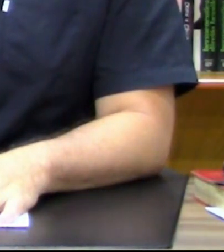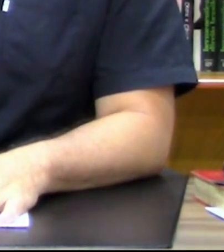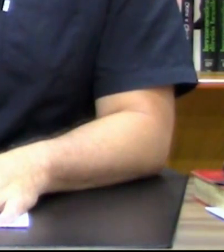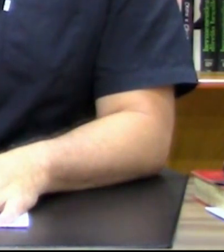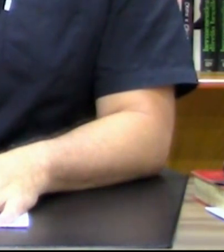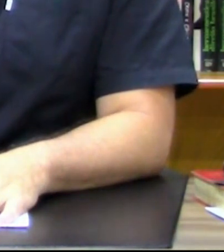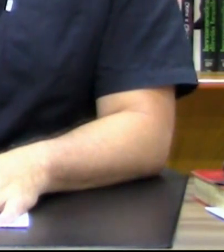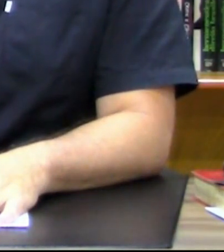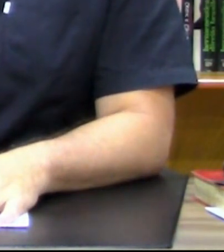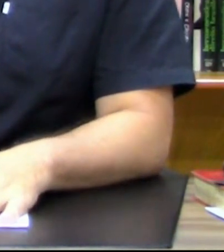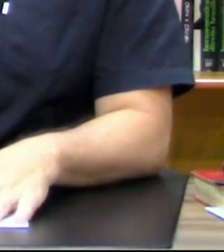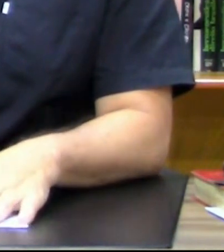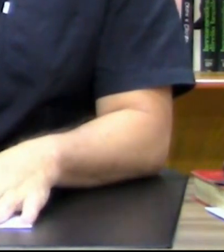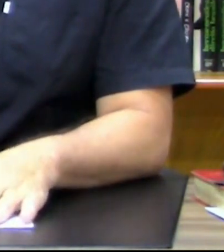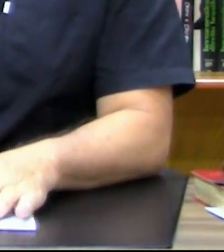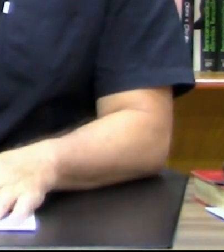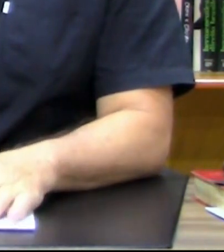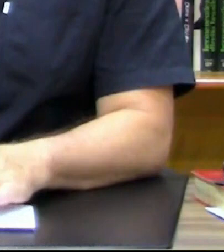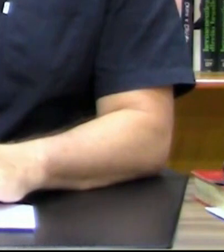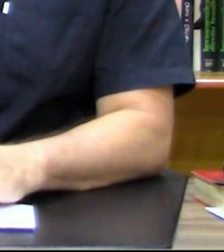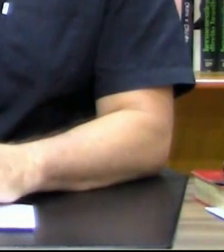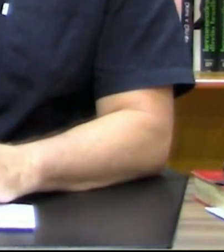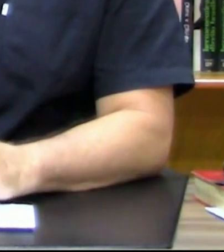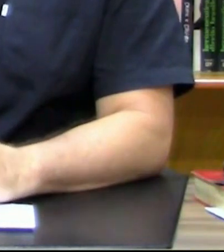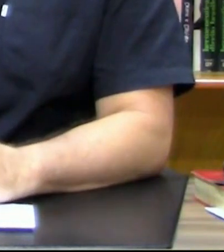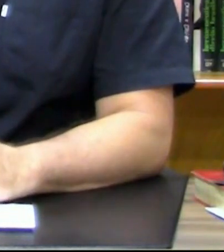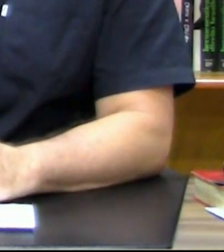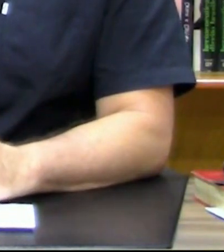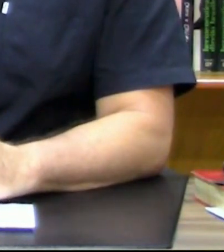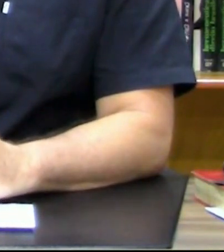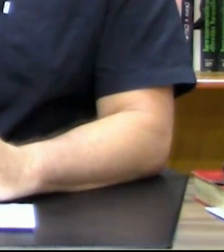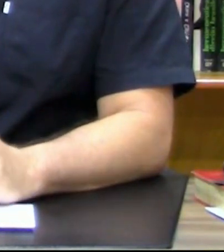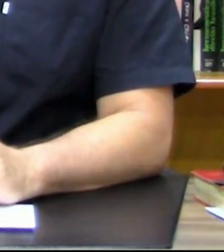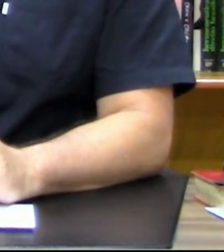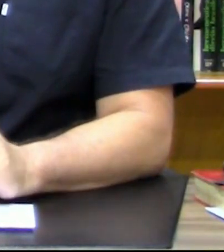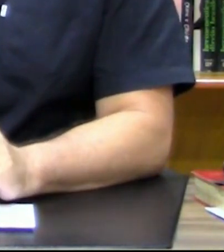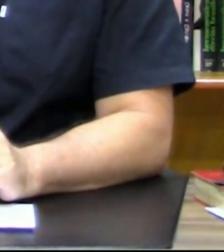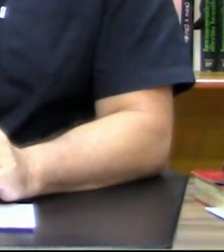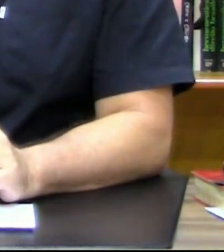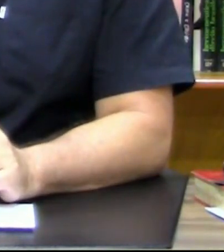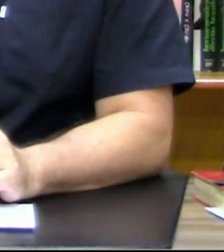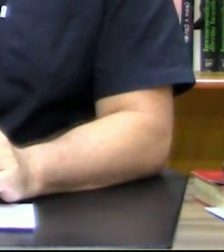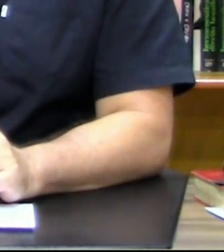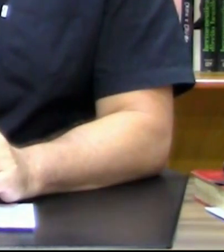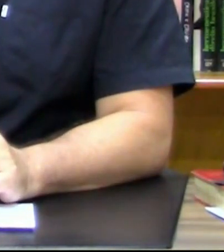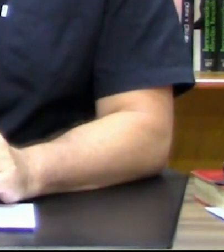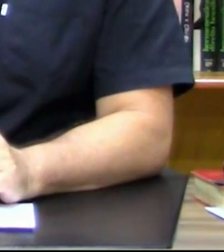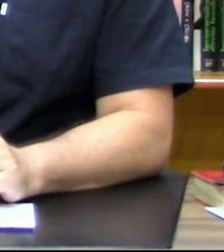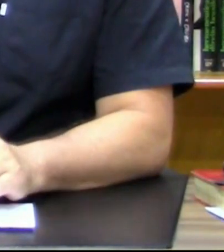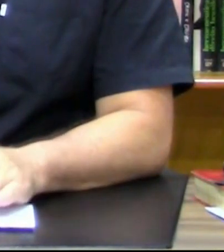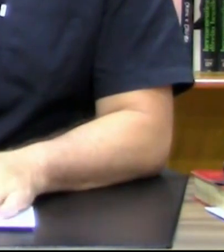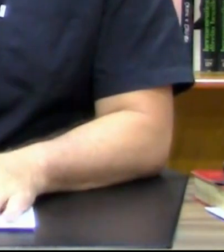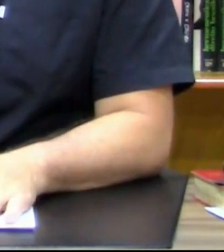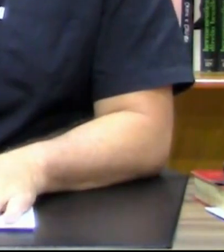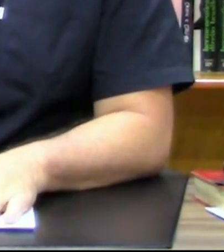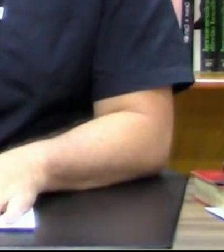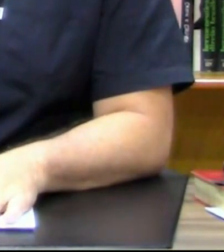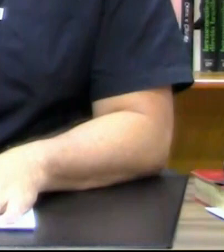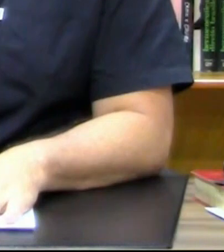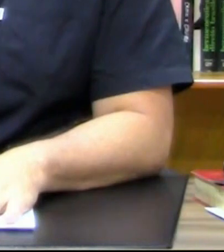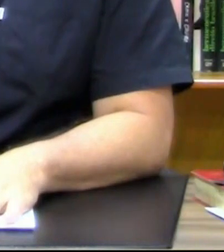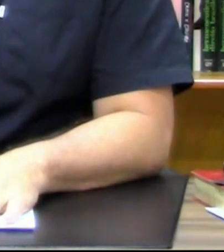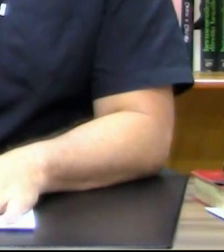que passou e a semana que entra, é uma semana extremamente importante para nós, para a saúde do nosso povo. E o Conselho